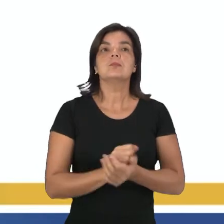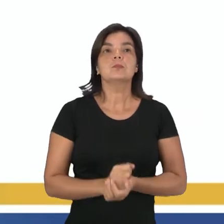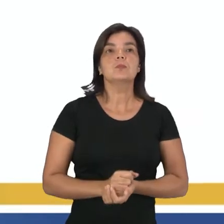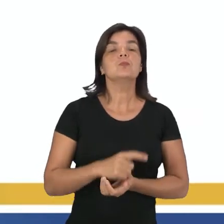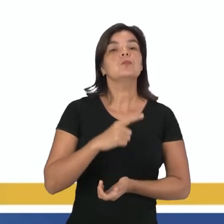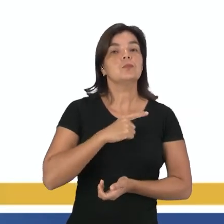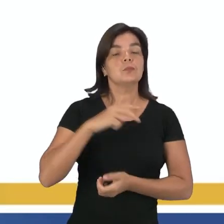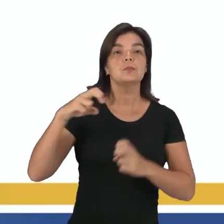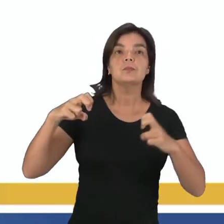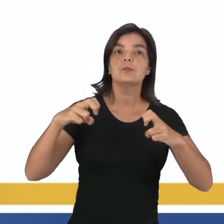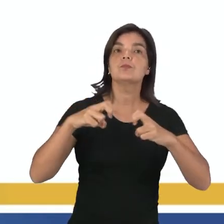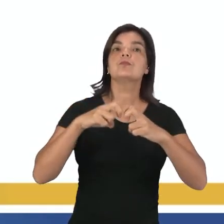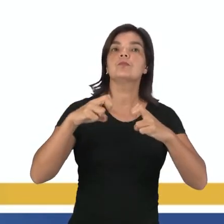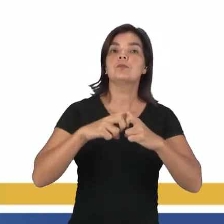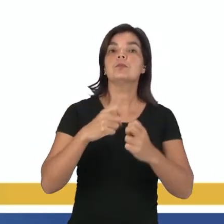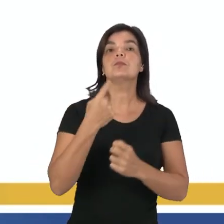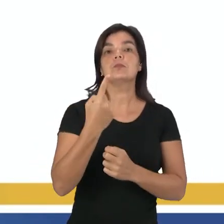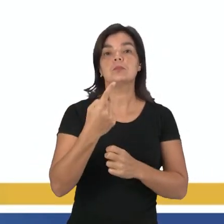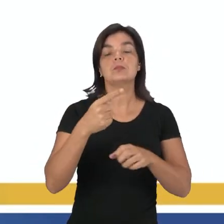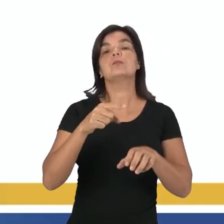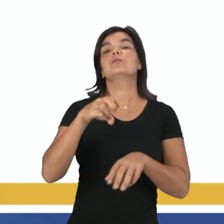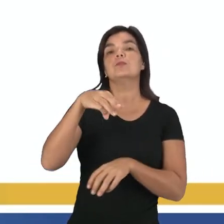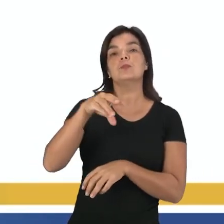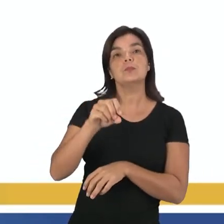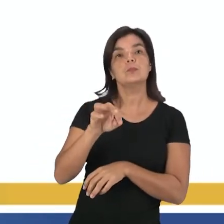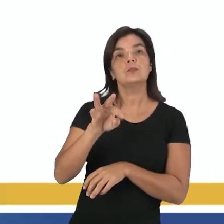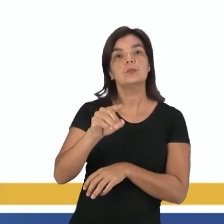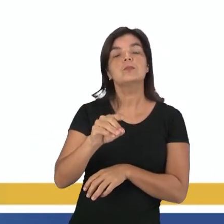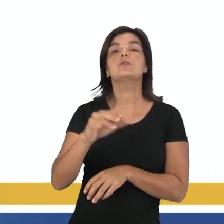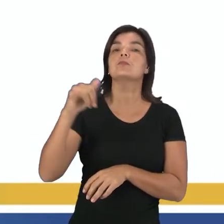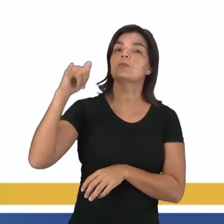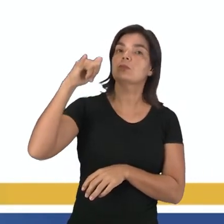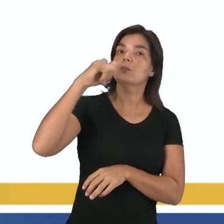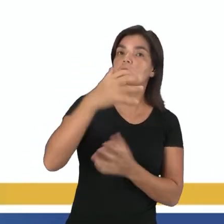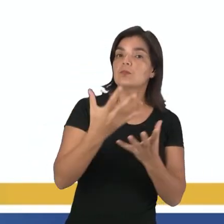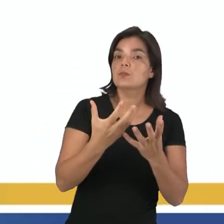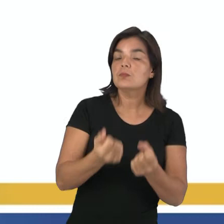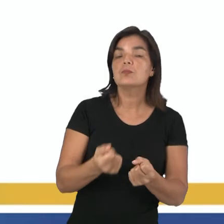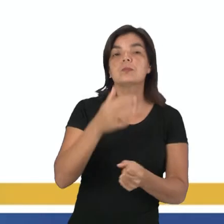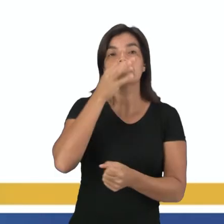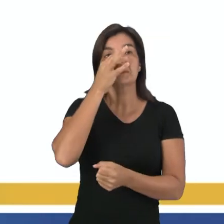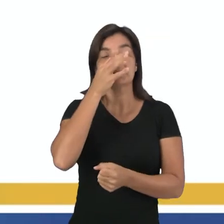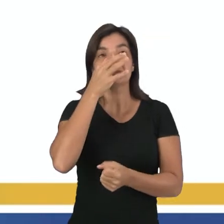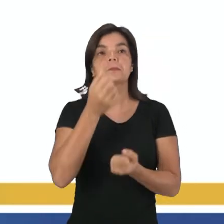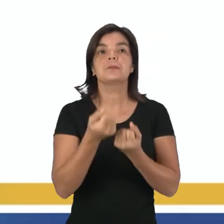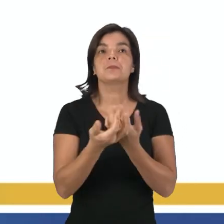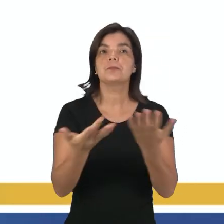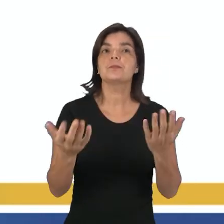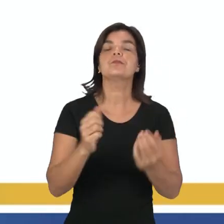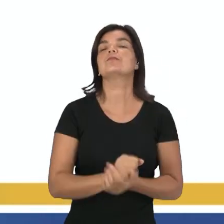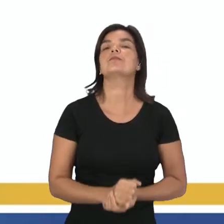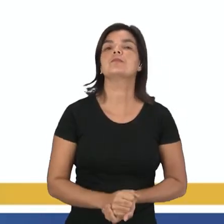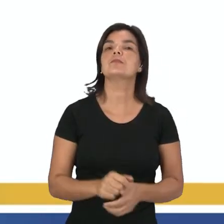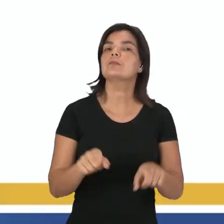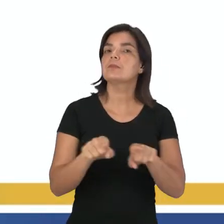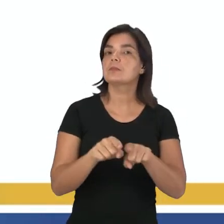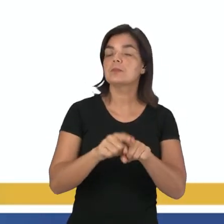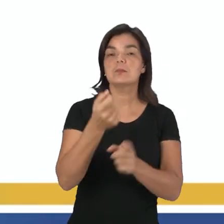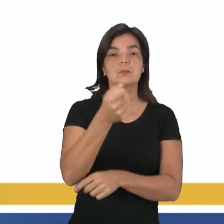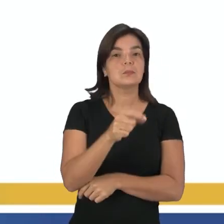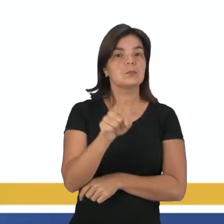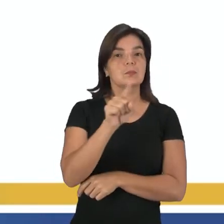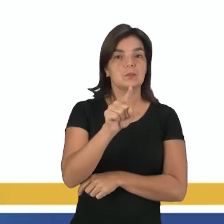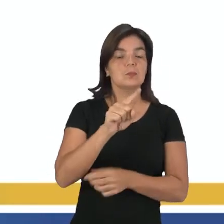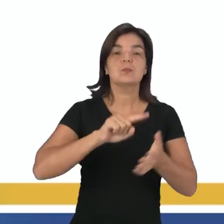frase. Houve um acidente uma vez que o motor do avião sugou as flores jogadas. Então vejam que já não foi